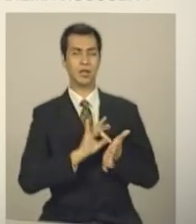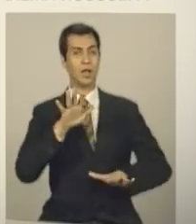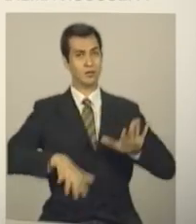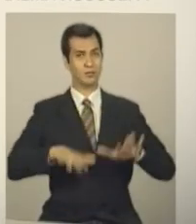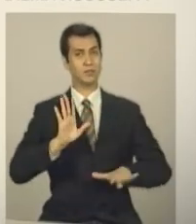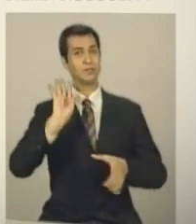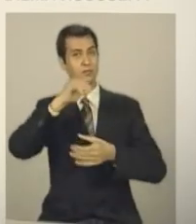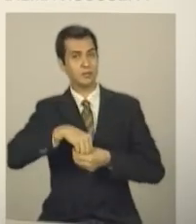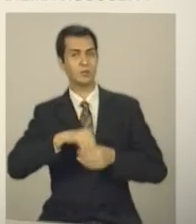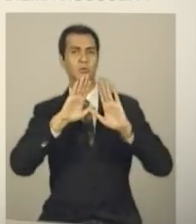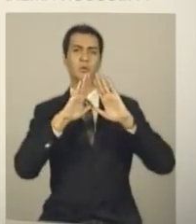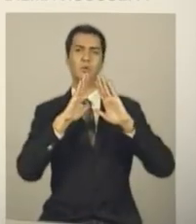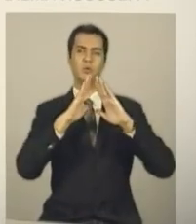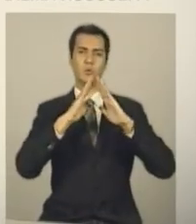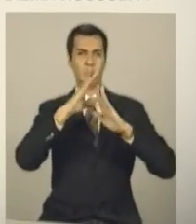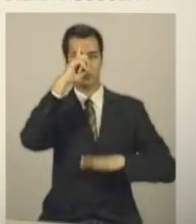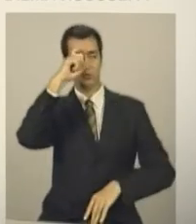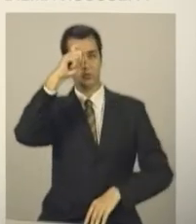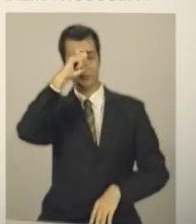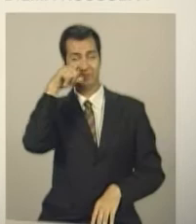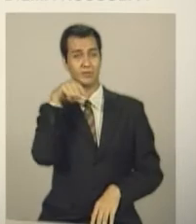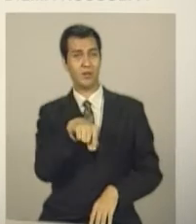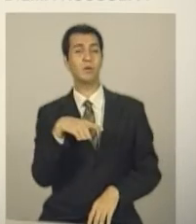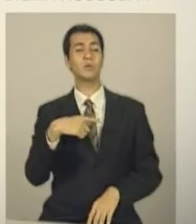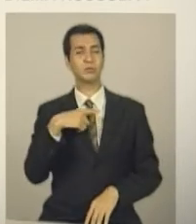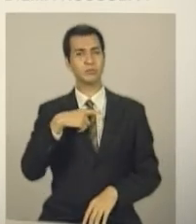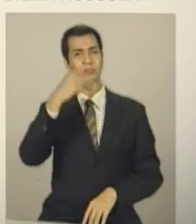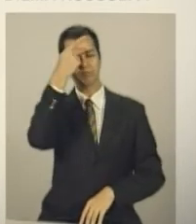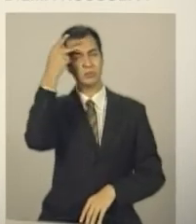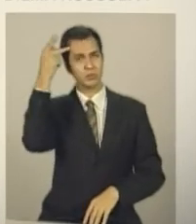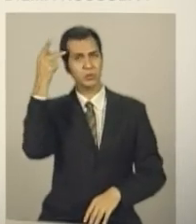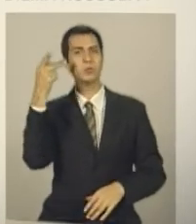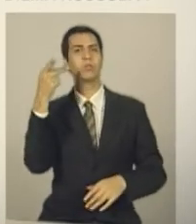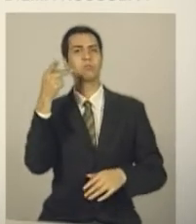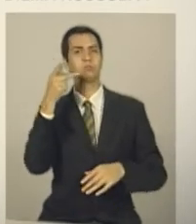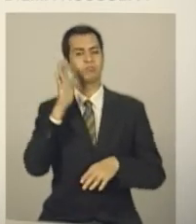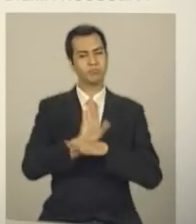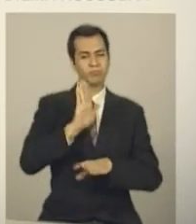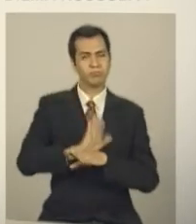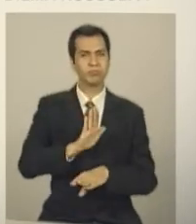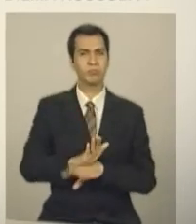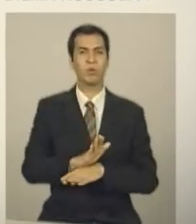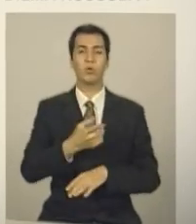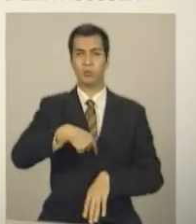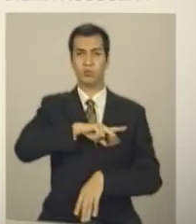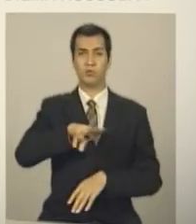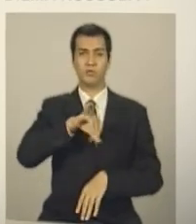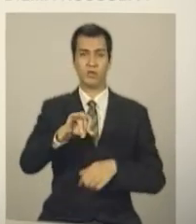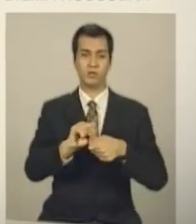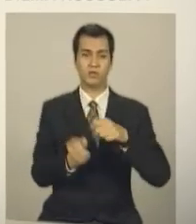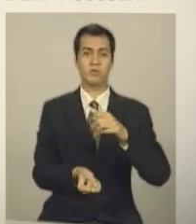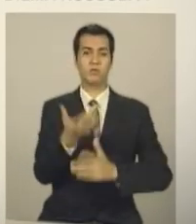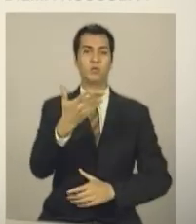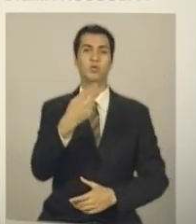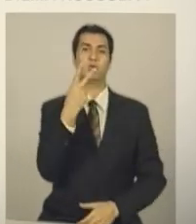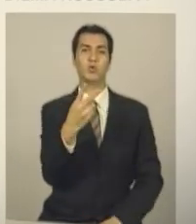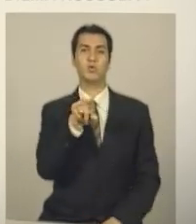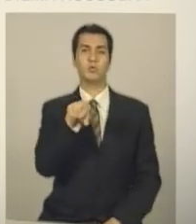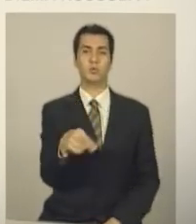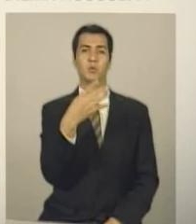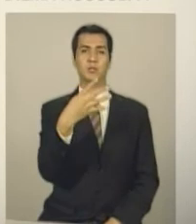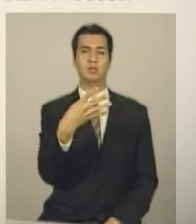dos hospitais que salva a vida de um usuário de drogas Vamos criar 2462 novos